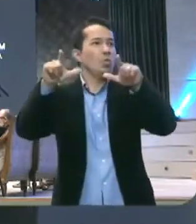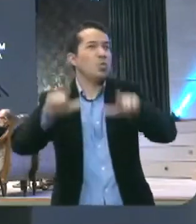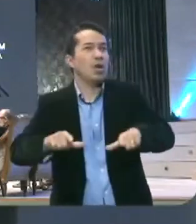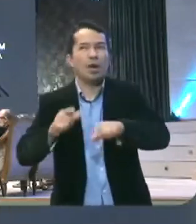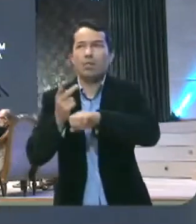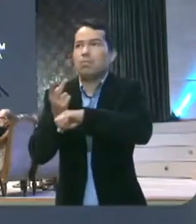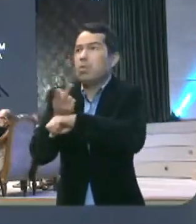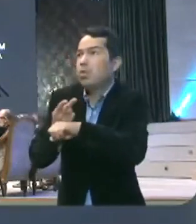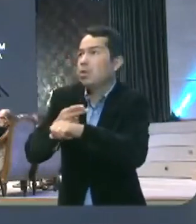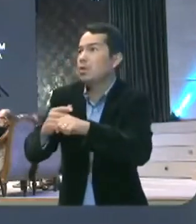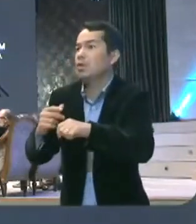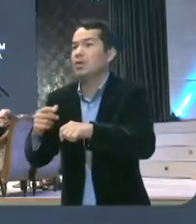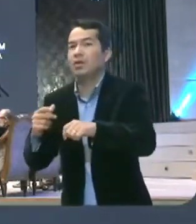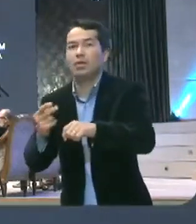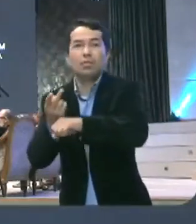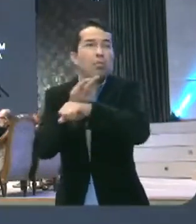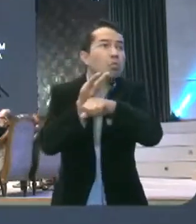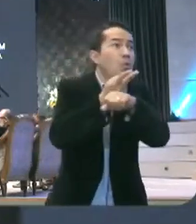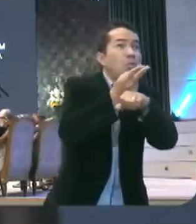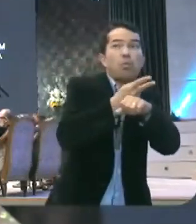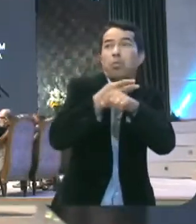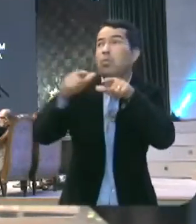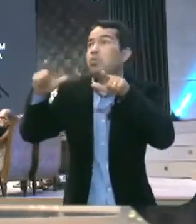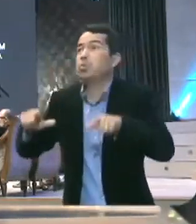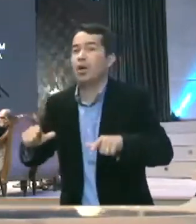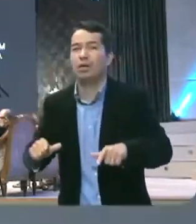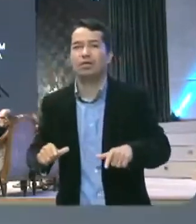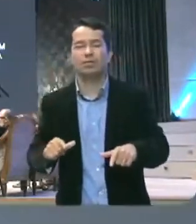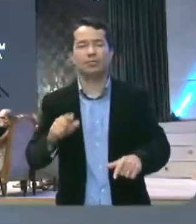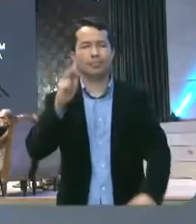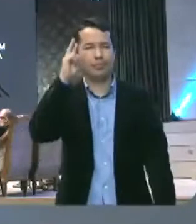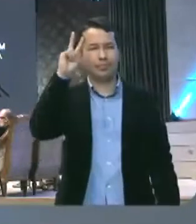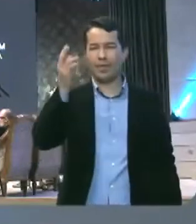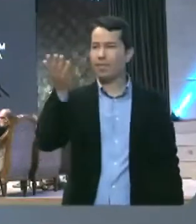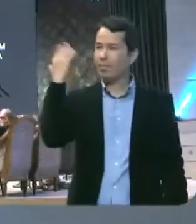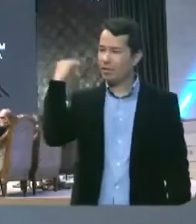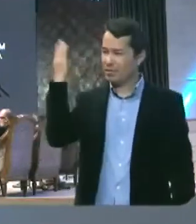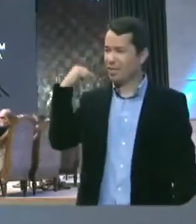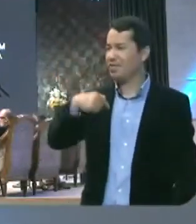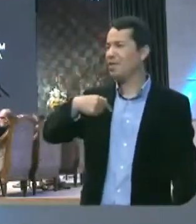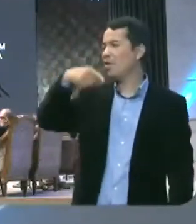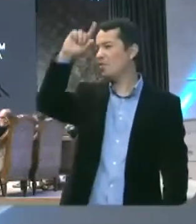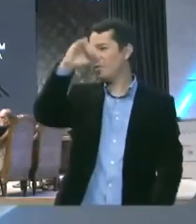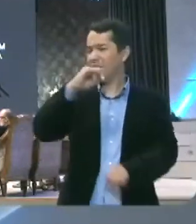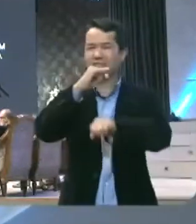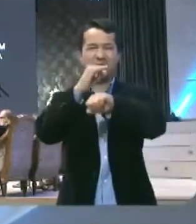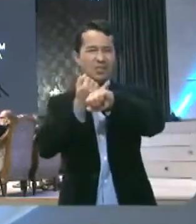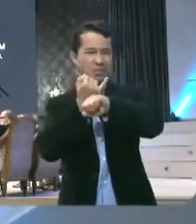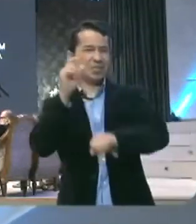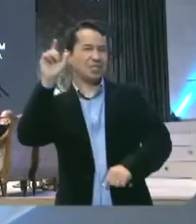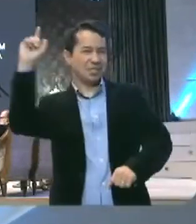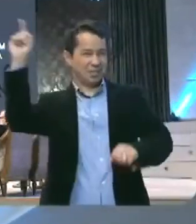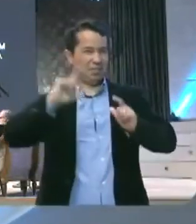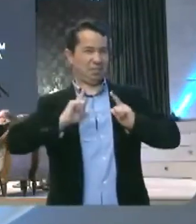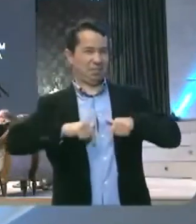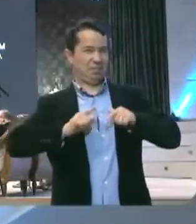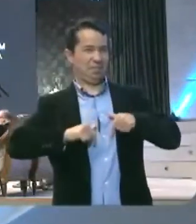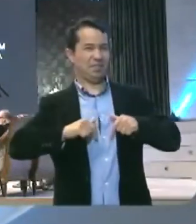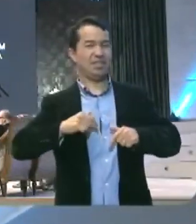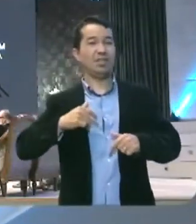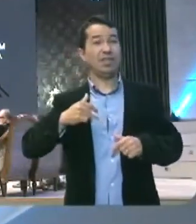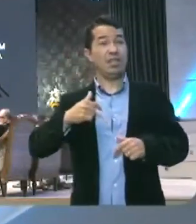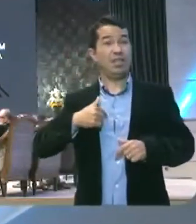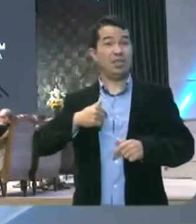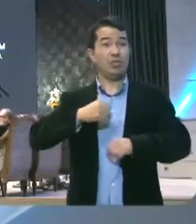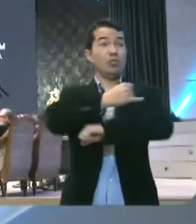eu me lembro que estava israel ea gente foi o rio jordão e de repente eu vi uma pessoa de uma outra denominação